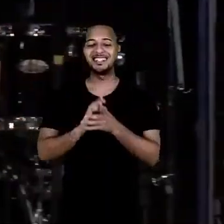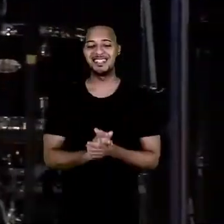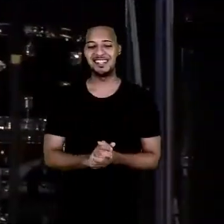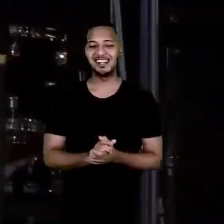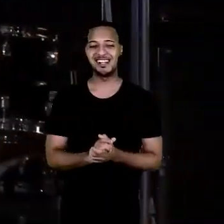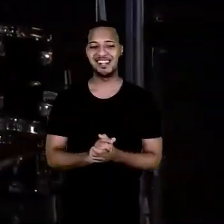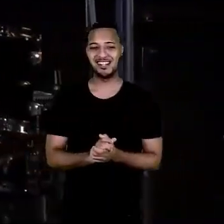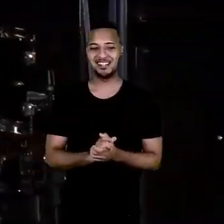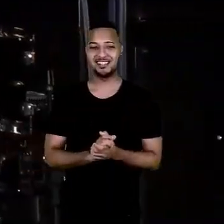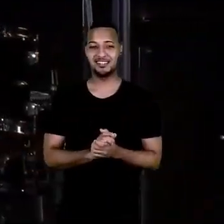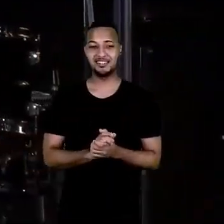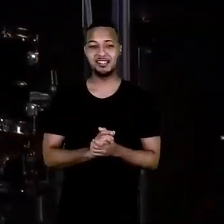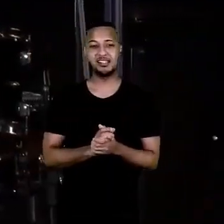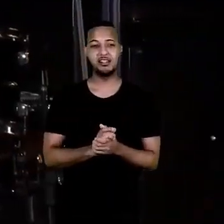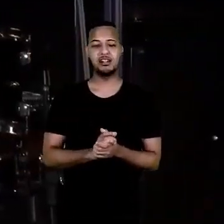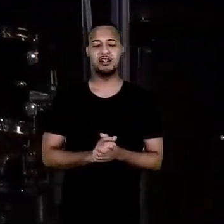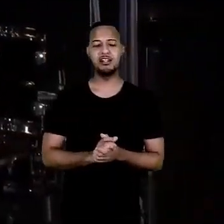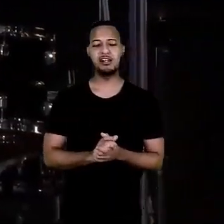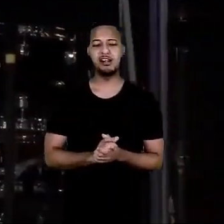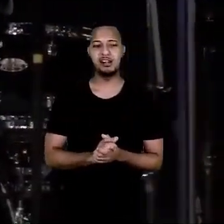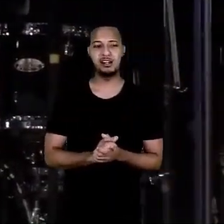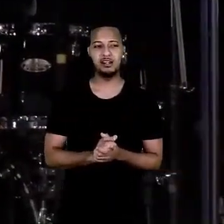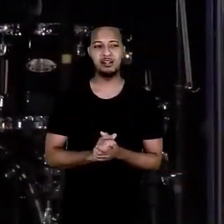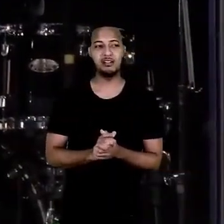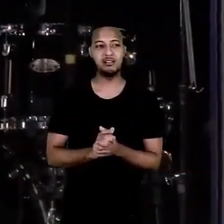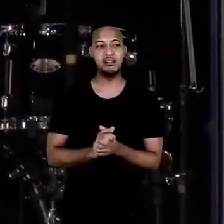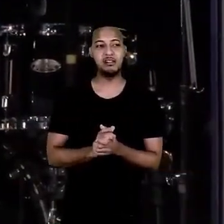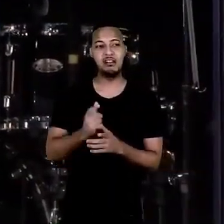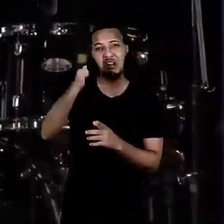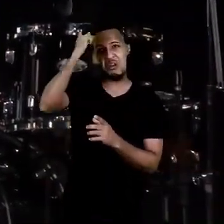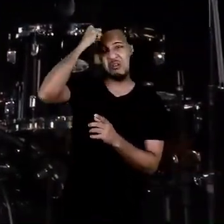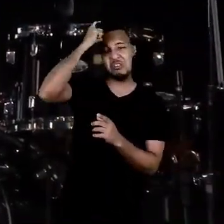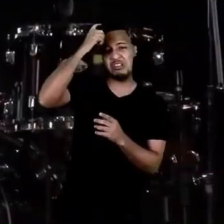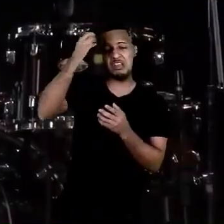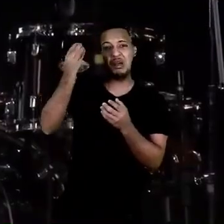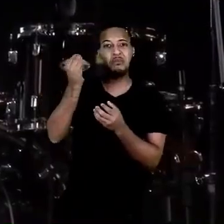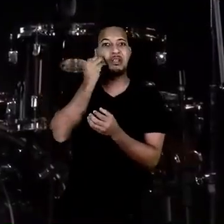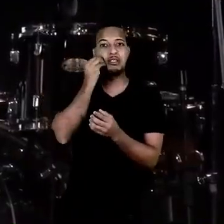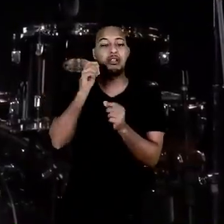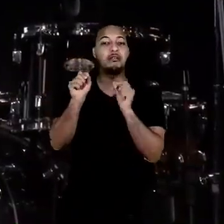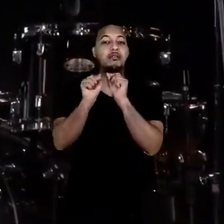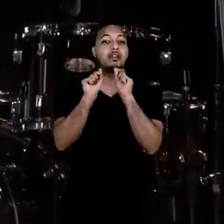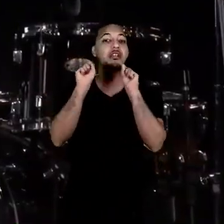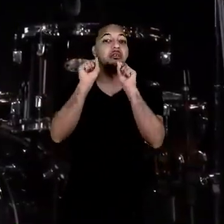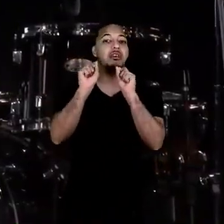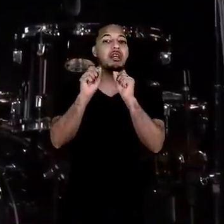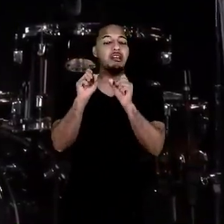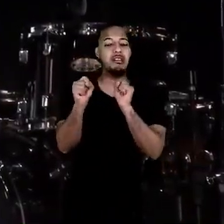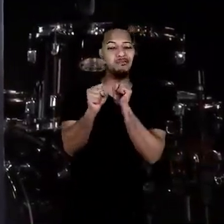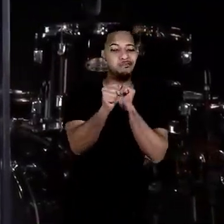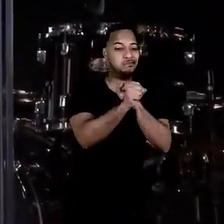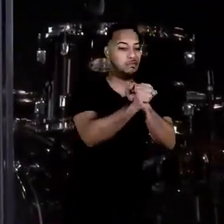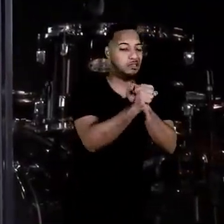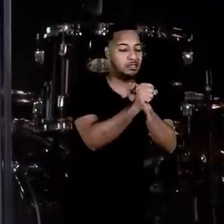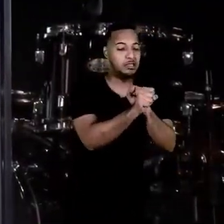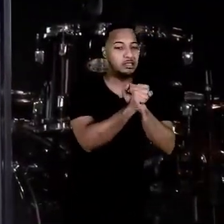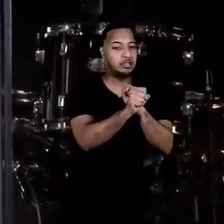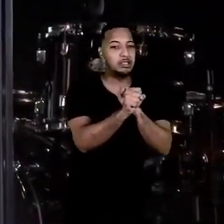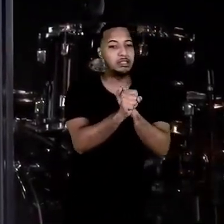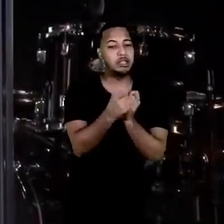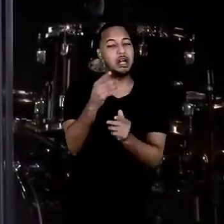aprisionar através de cativeiros. O que seriam cativeiros, pastor? Prisões. E às vezes a gente pensa